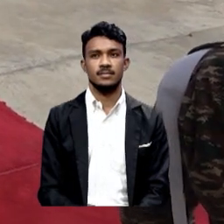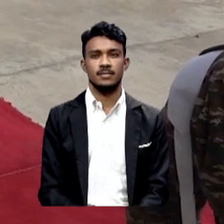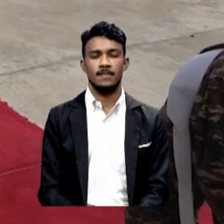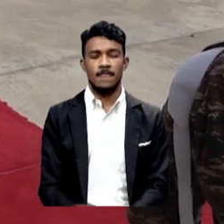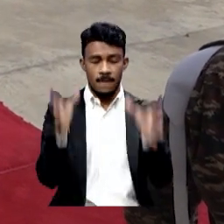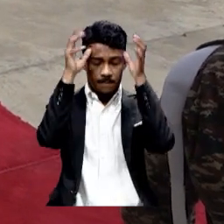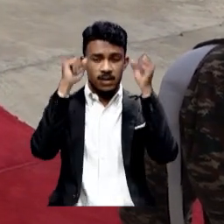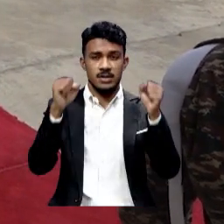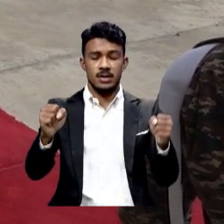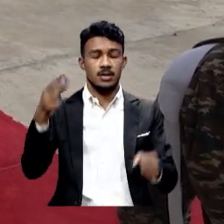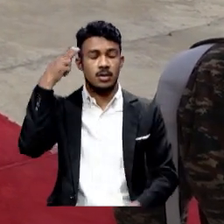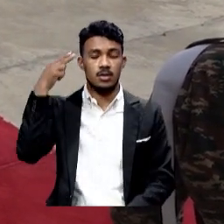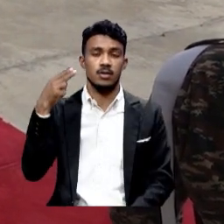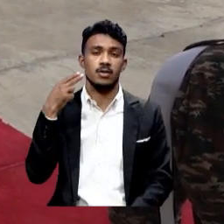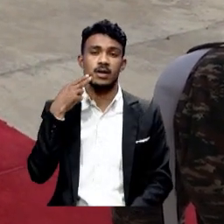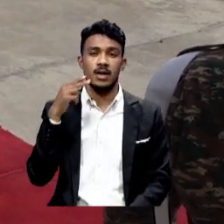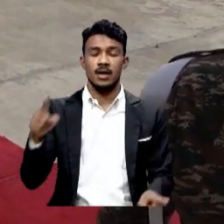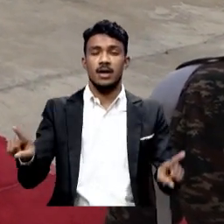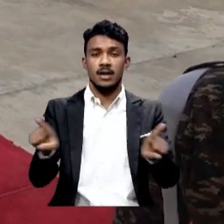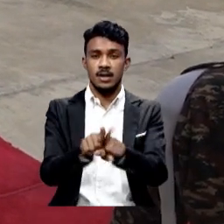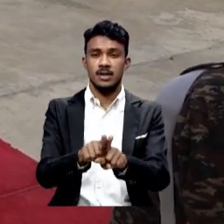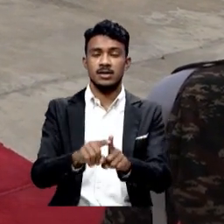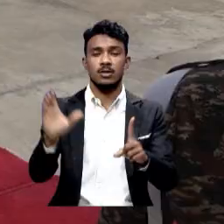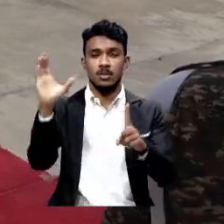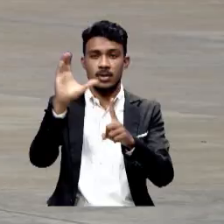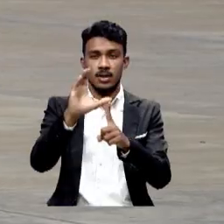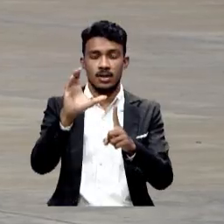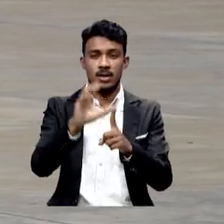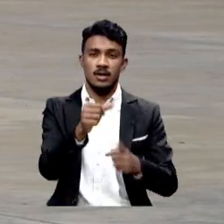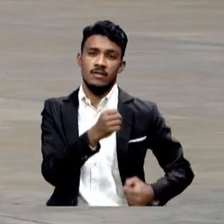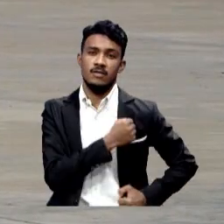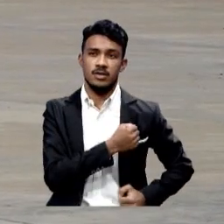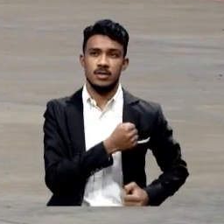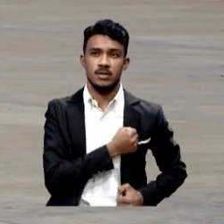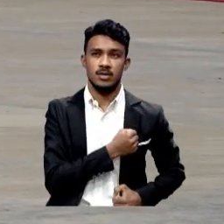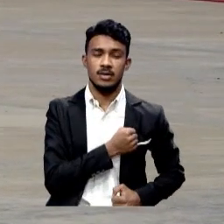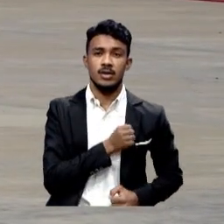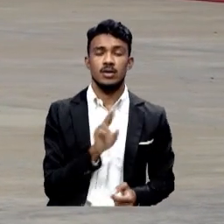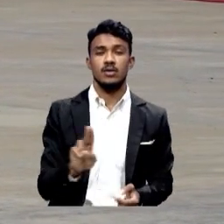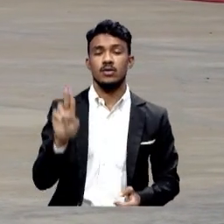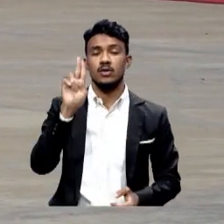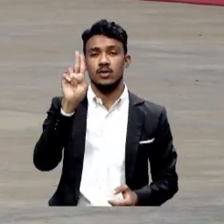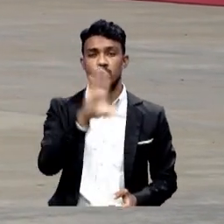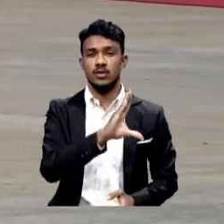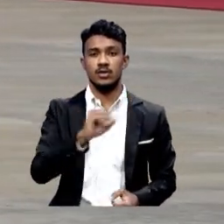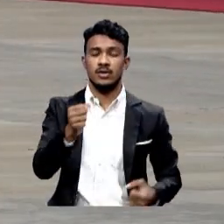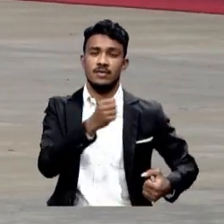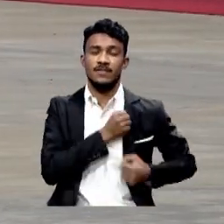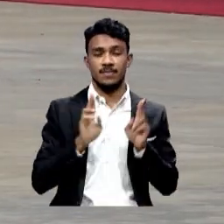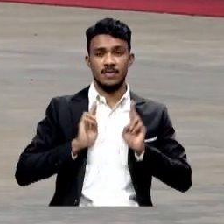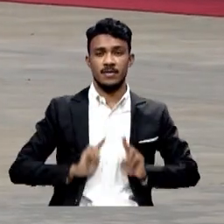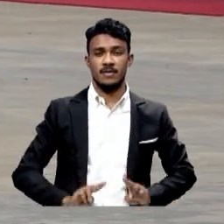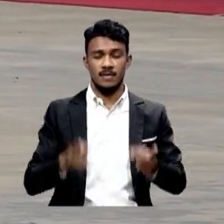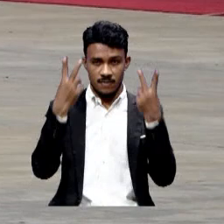Presidente da República José Ramos Horta no dar comandante supremo Força Armada usa farda militar, halau visita ba